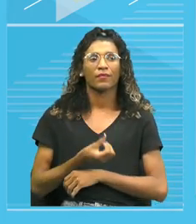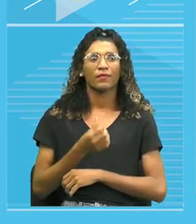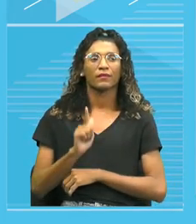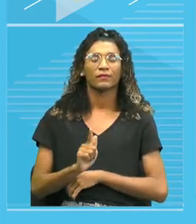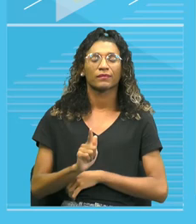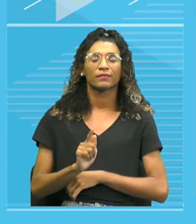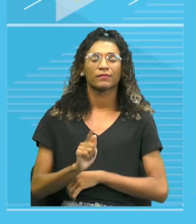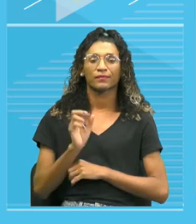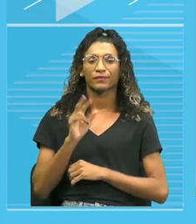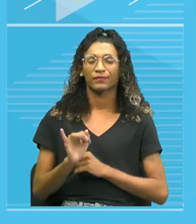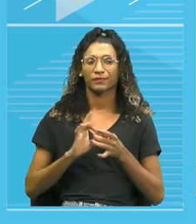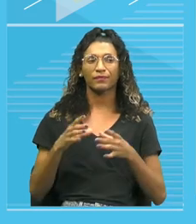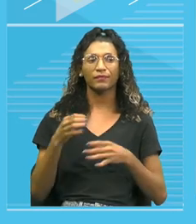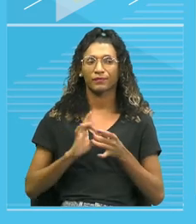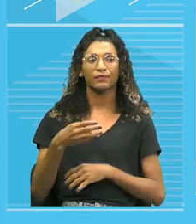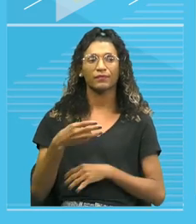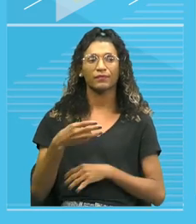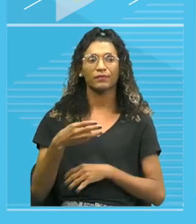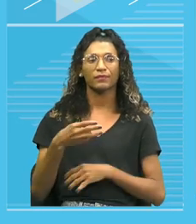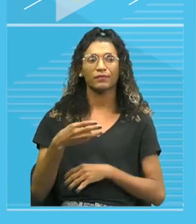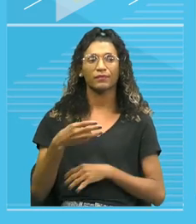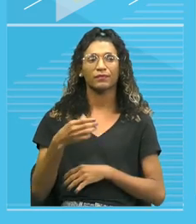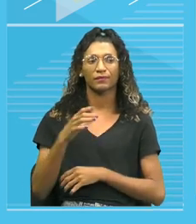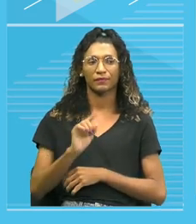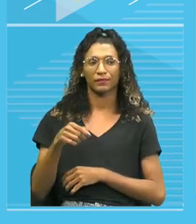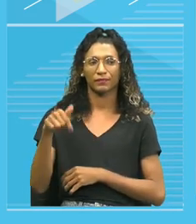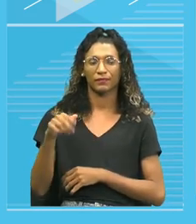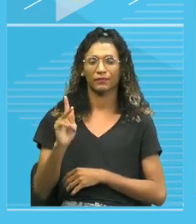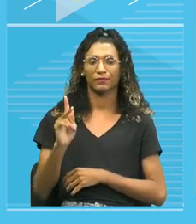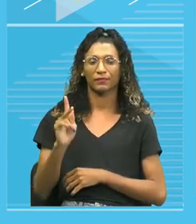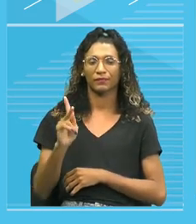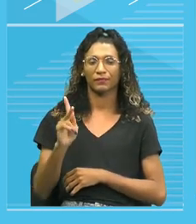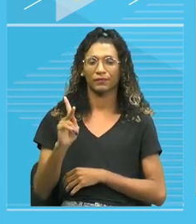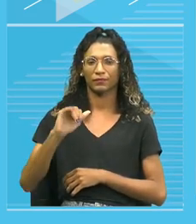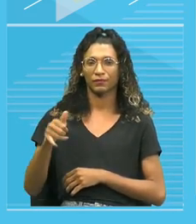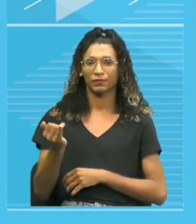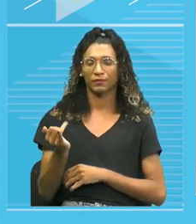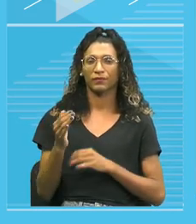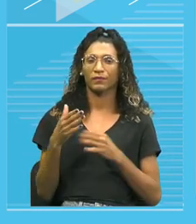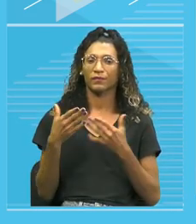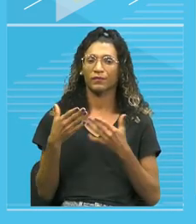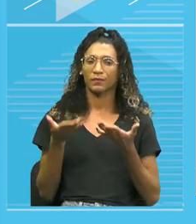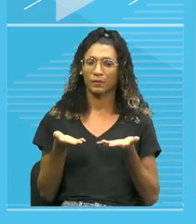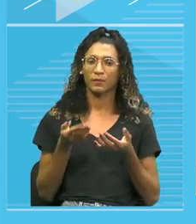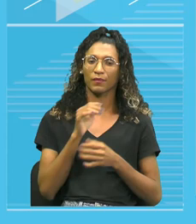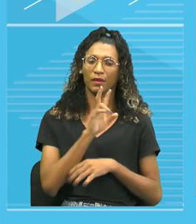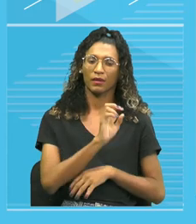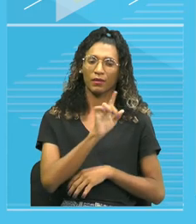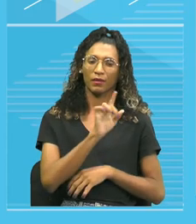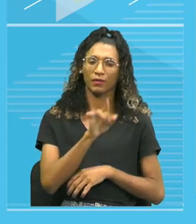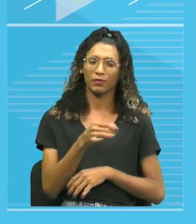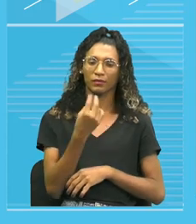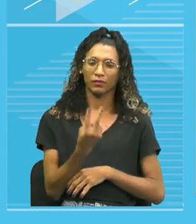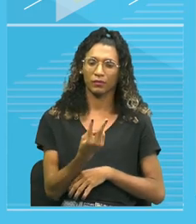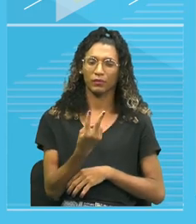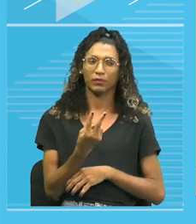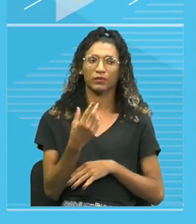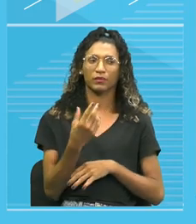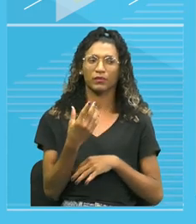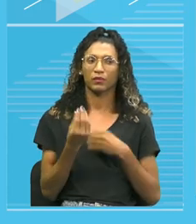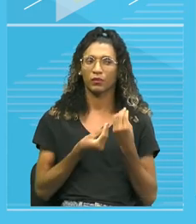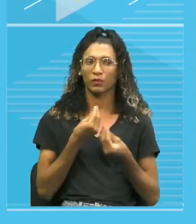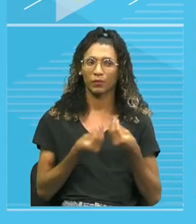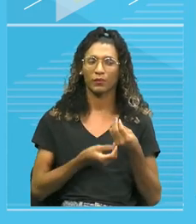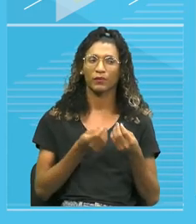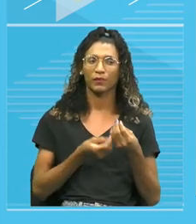,7 que horas sim e 5,2 kg só lembrar como